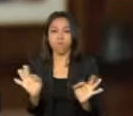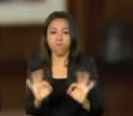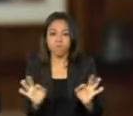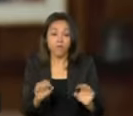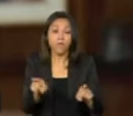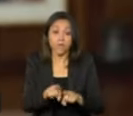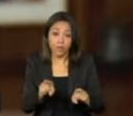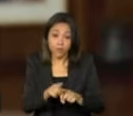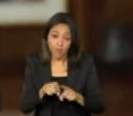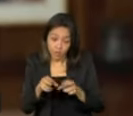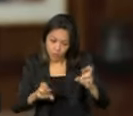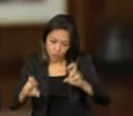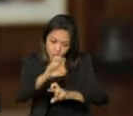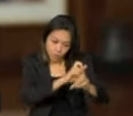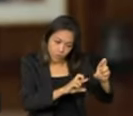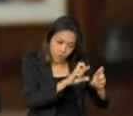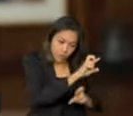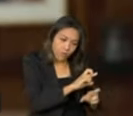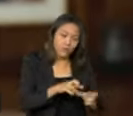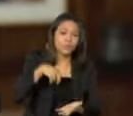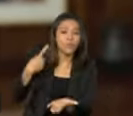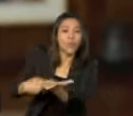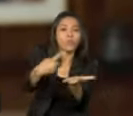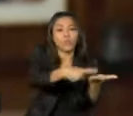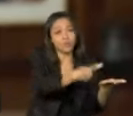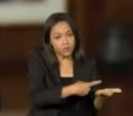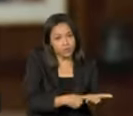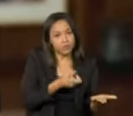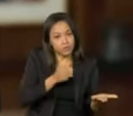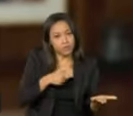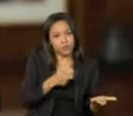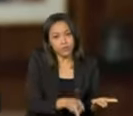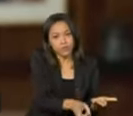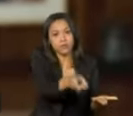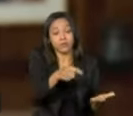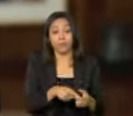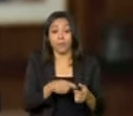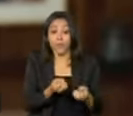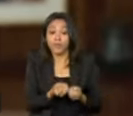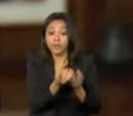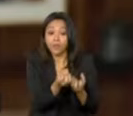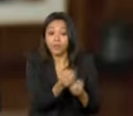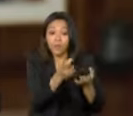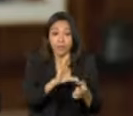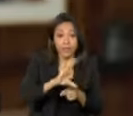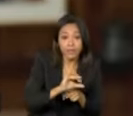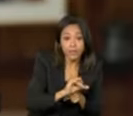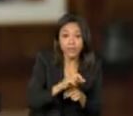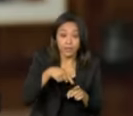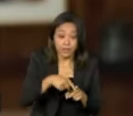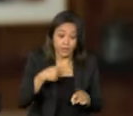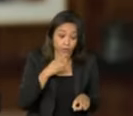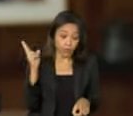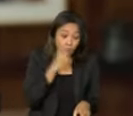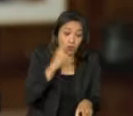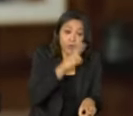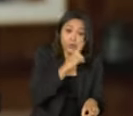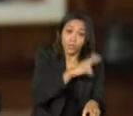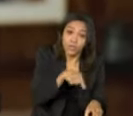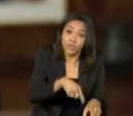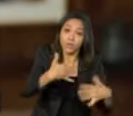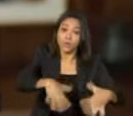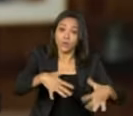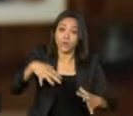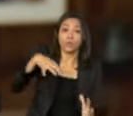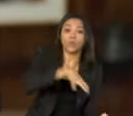dos compromissos assumidos. Os dados da ciência exprimem um sentido de urgência sem precedentes. O